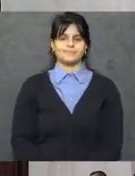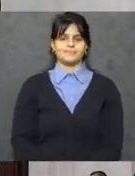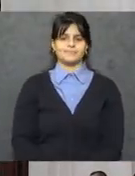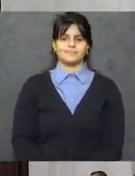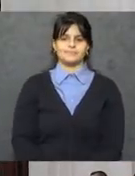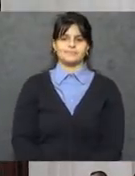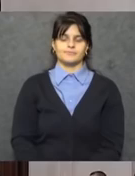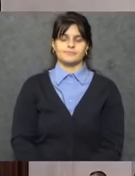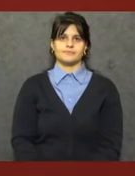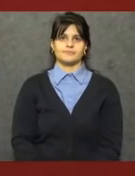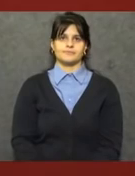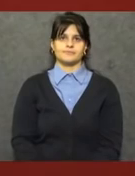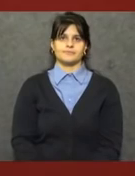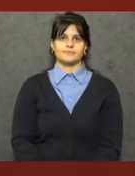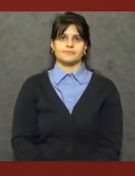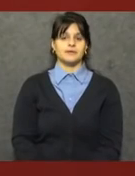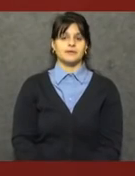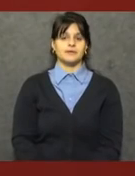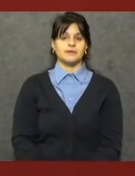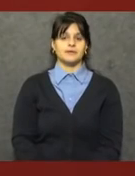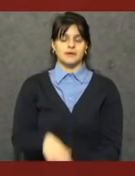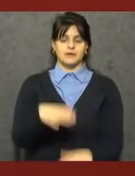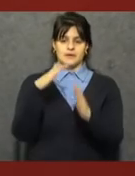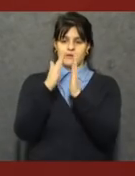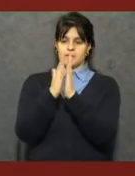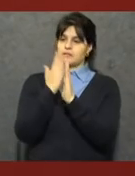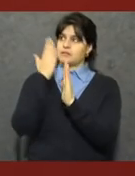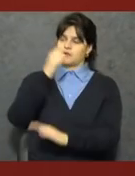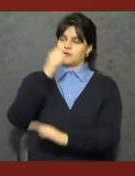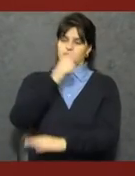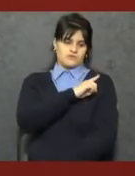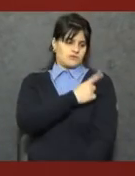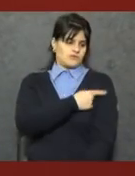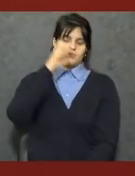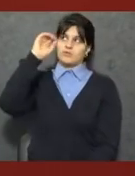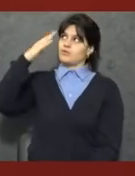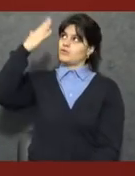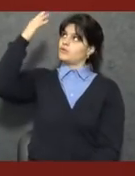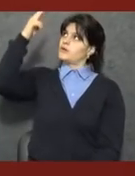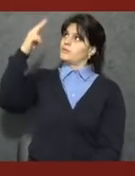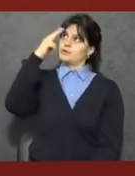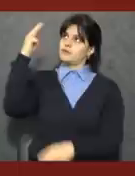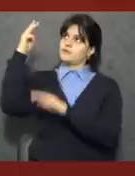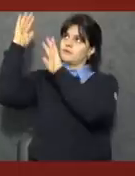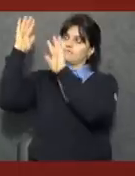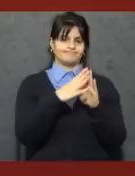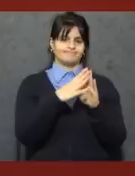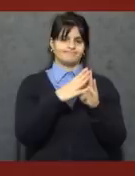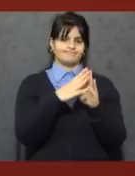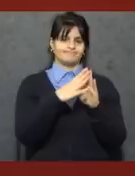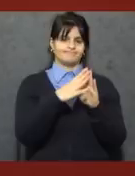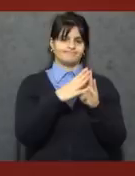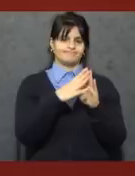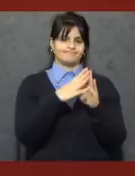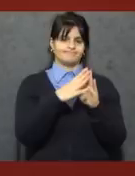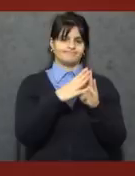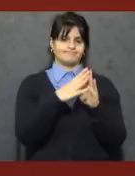no meio de nós. Abençoe-vos Deus Todo-Poderoso, Pai, Filho e